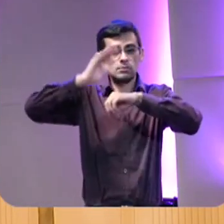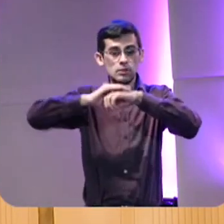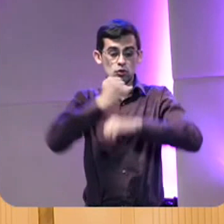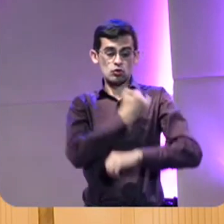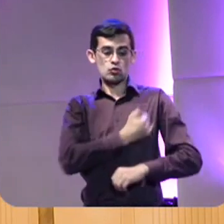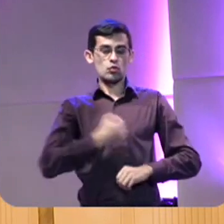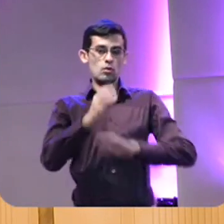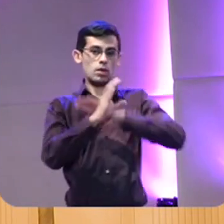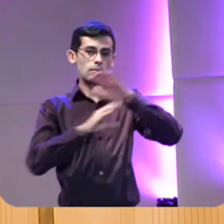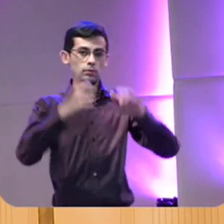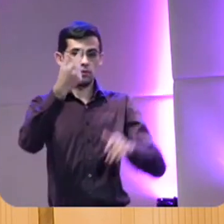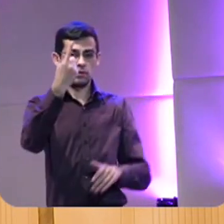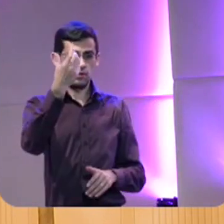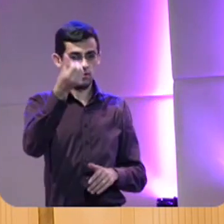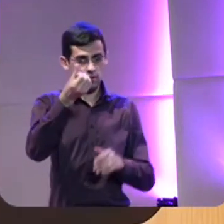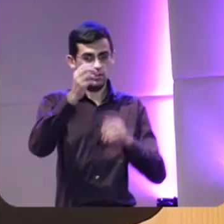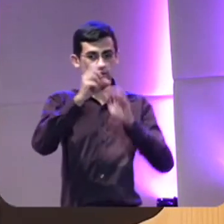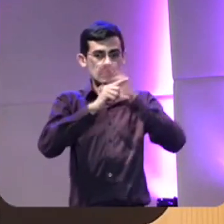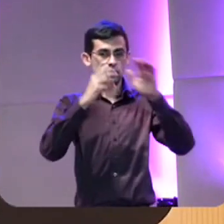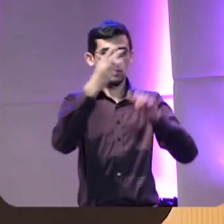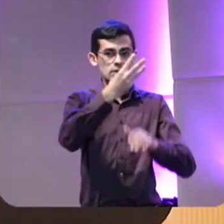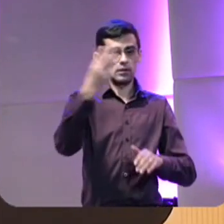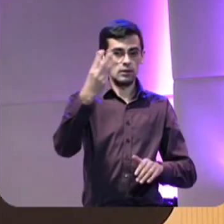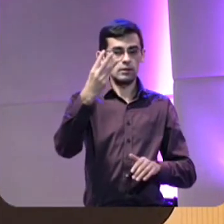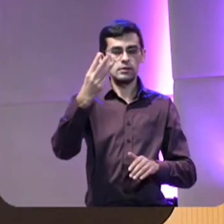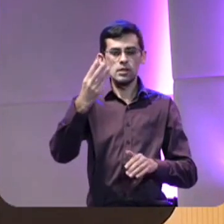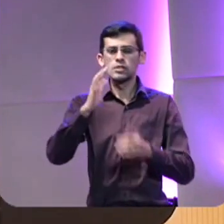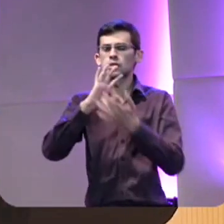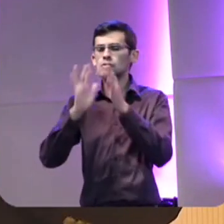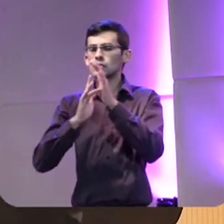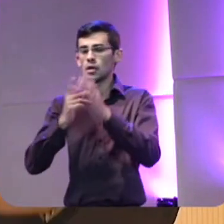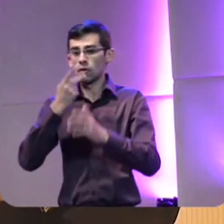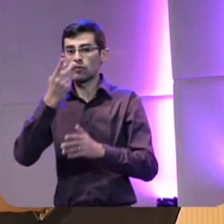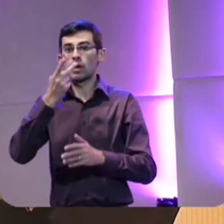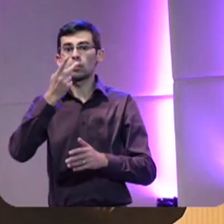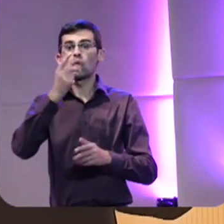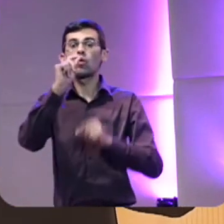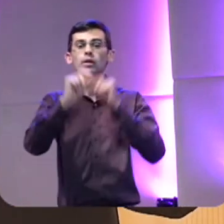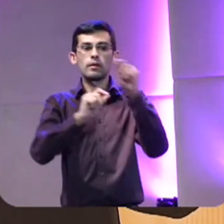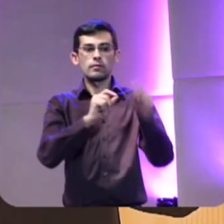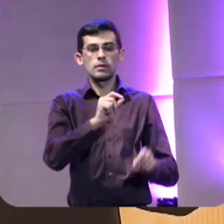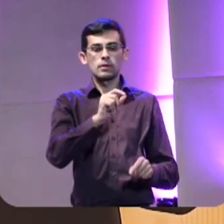João 16:33 diz assim, eu digo isto para que,